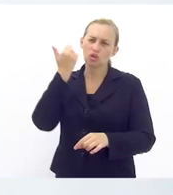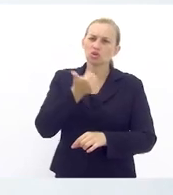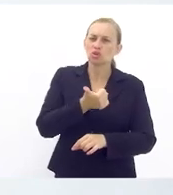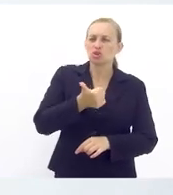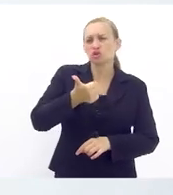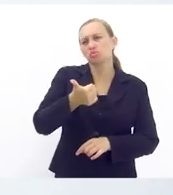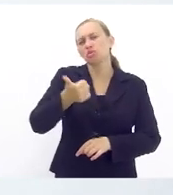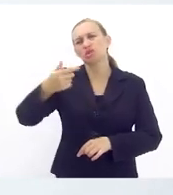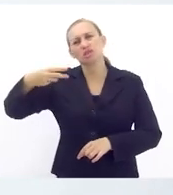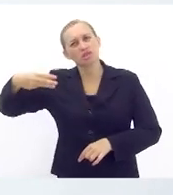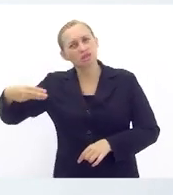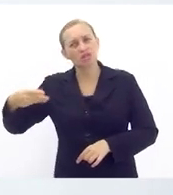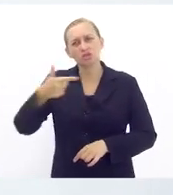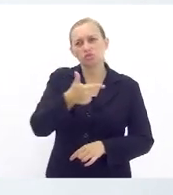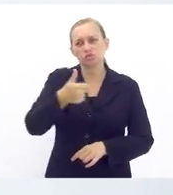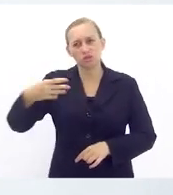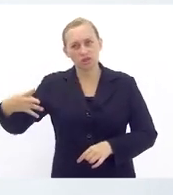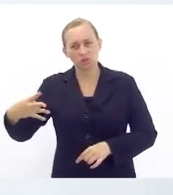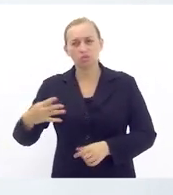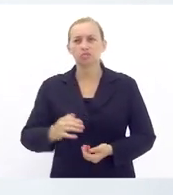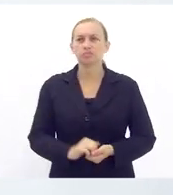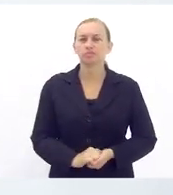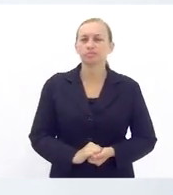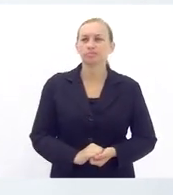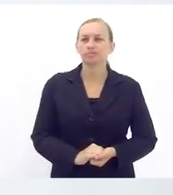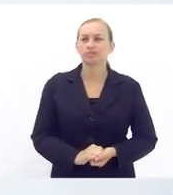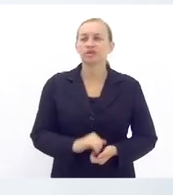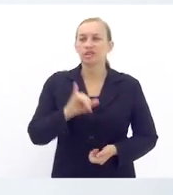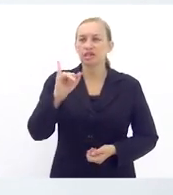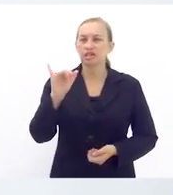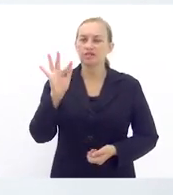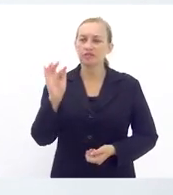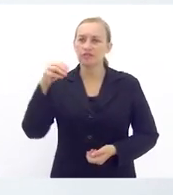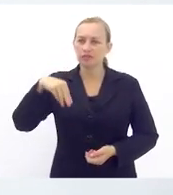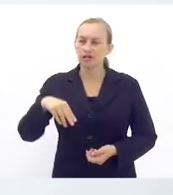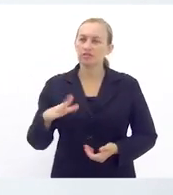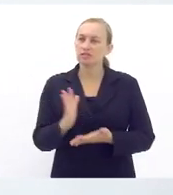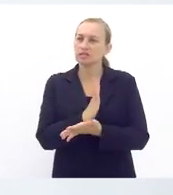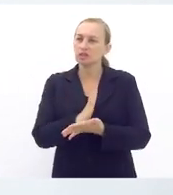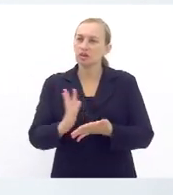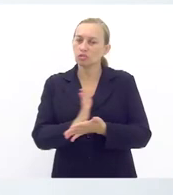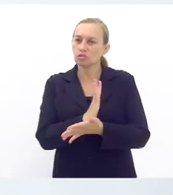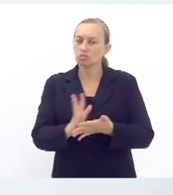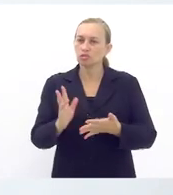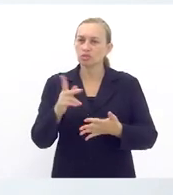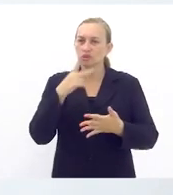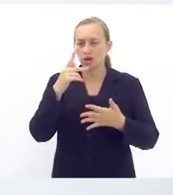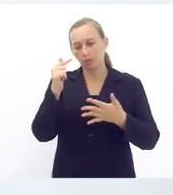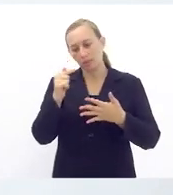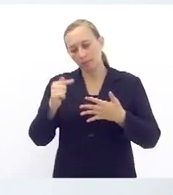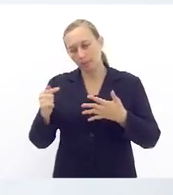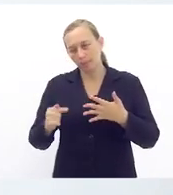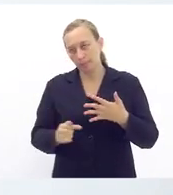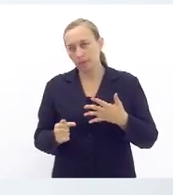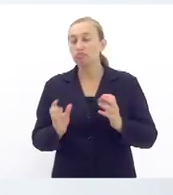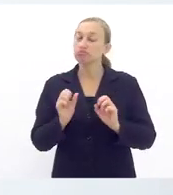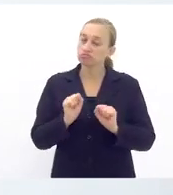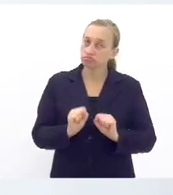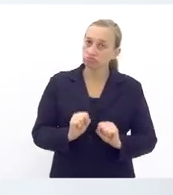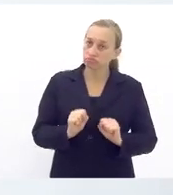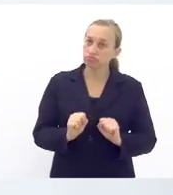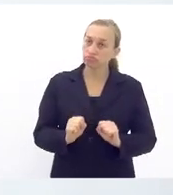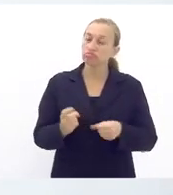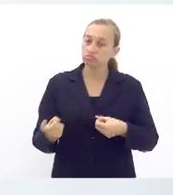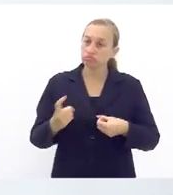com a orientação dos fã né a o ifan fez alguns apontamentos naquela época que podem ser